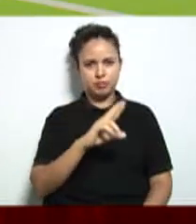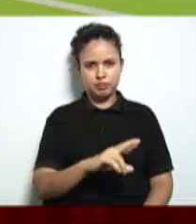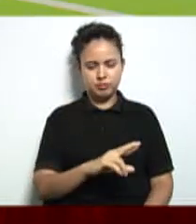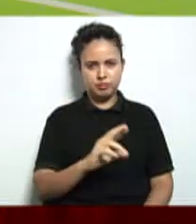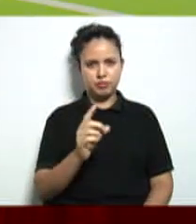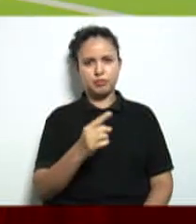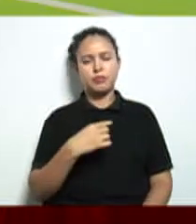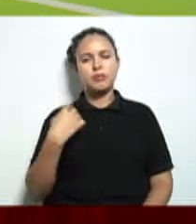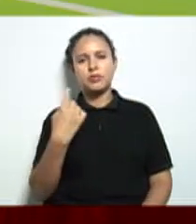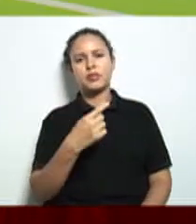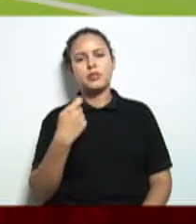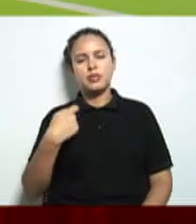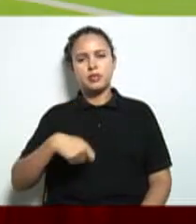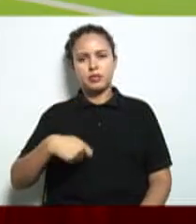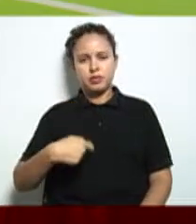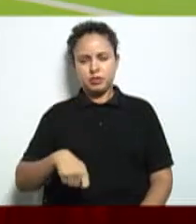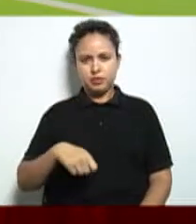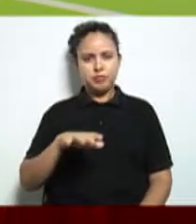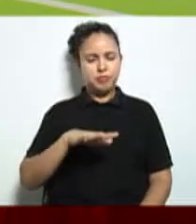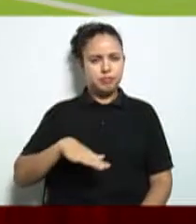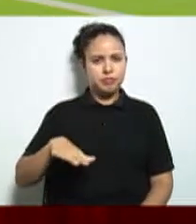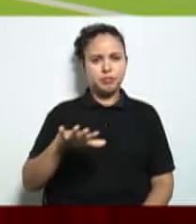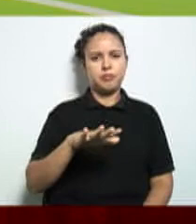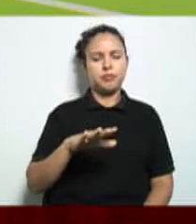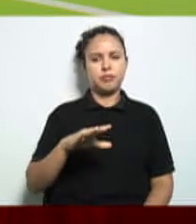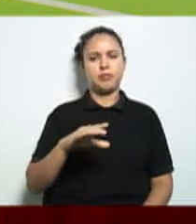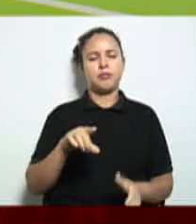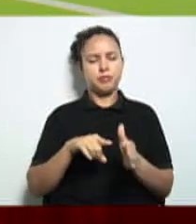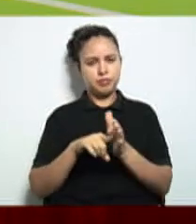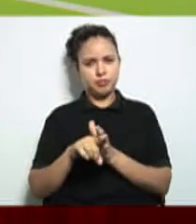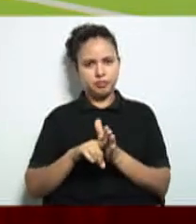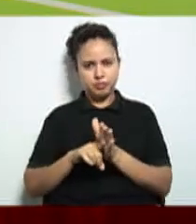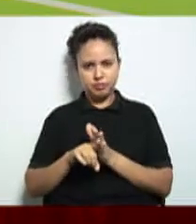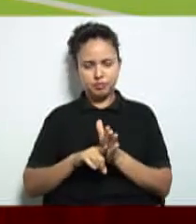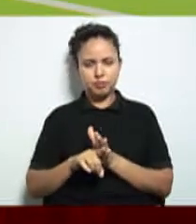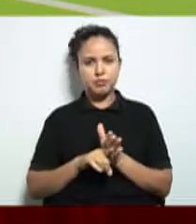tratamos aqui são pertinentes, né? Analisa